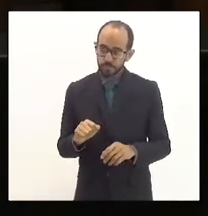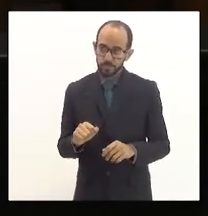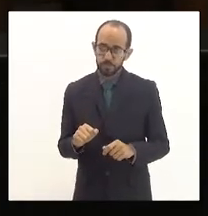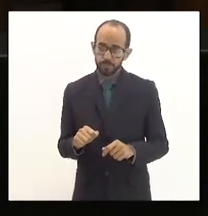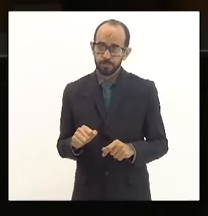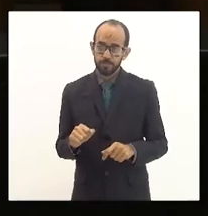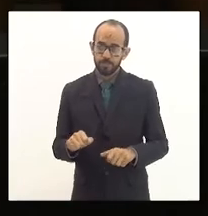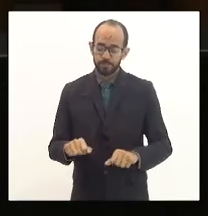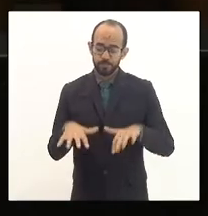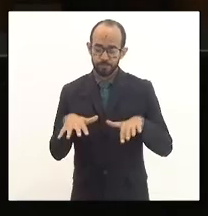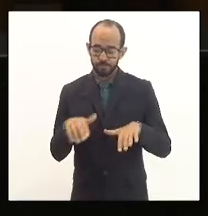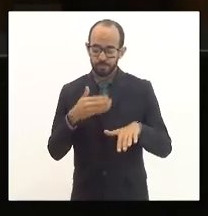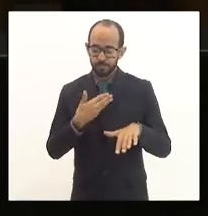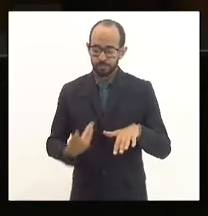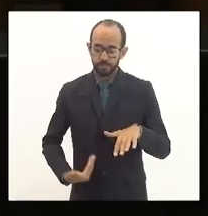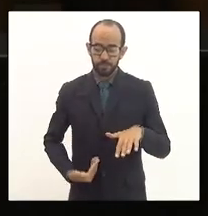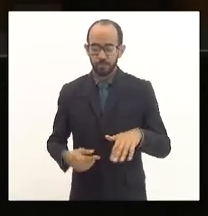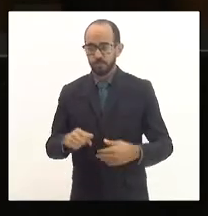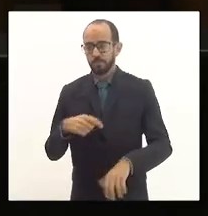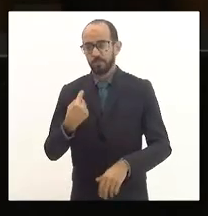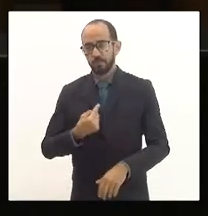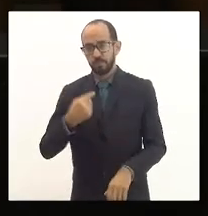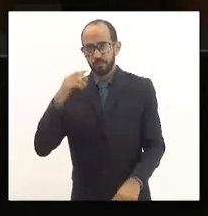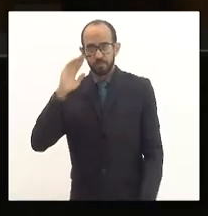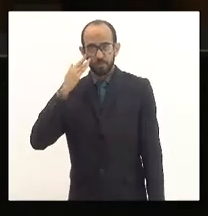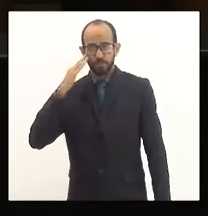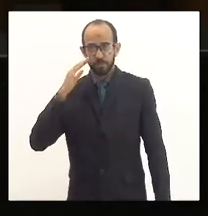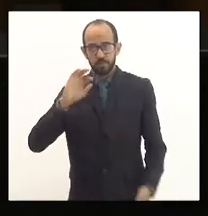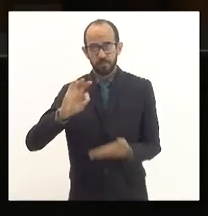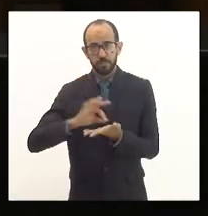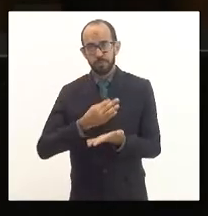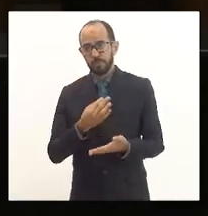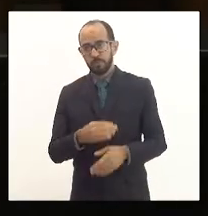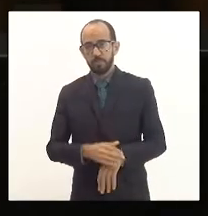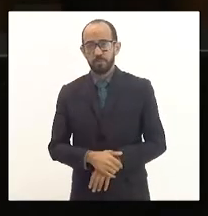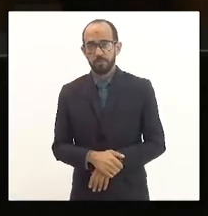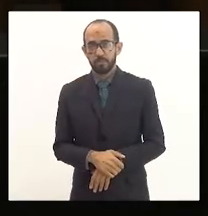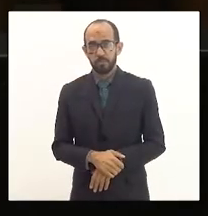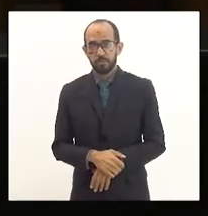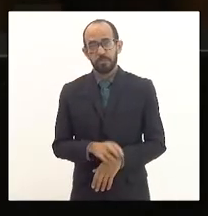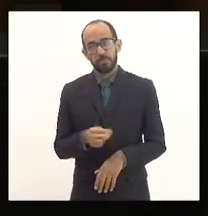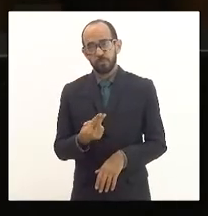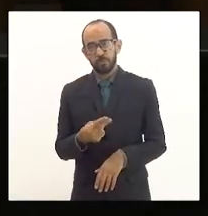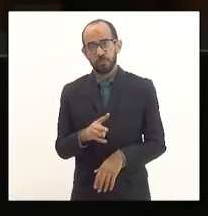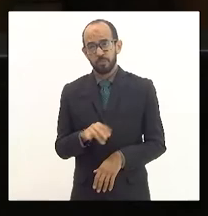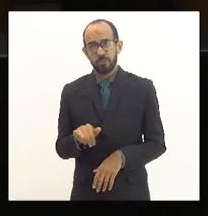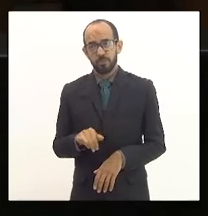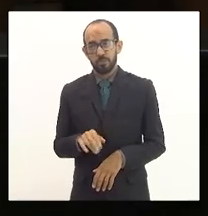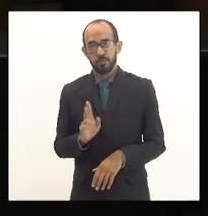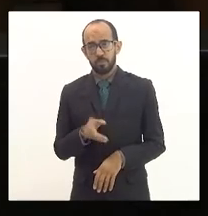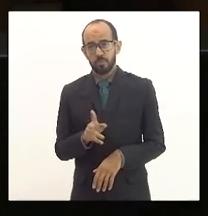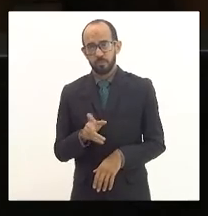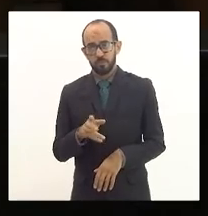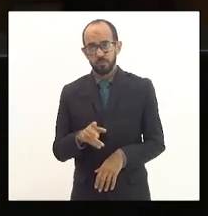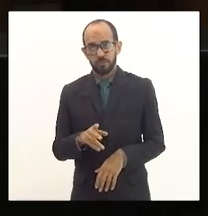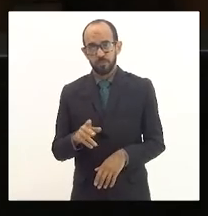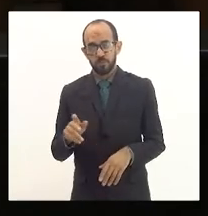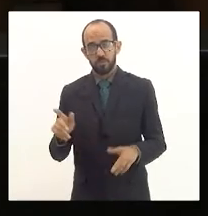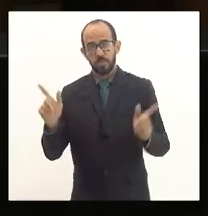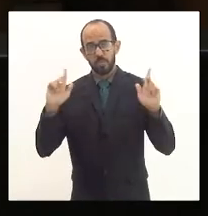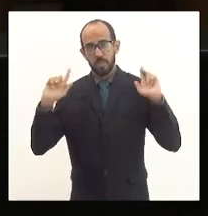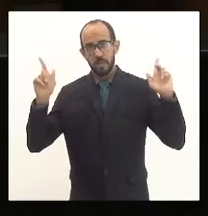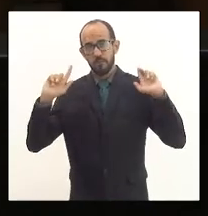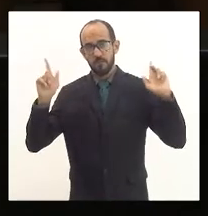audiência pública para a gente entender esse contrato ou vai continuar a farra do